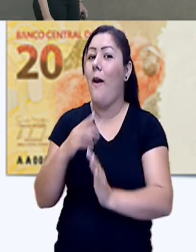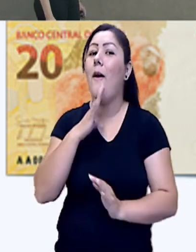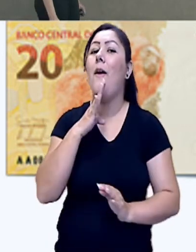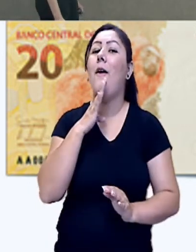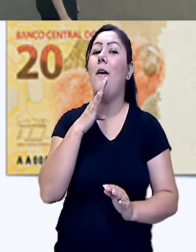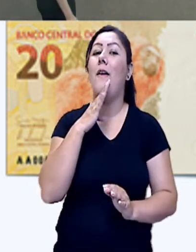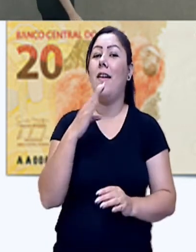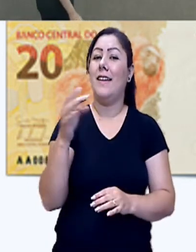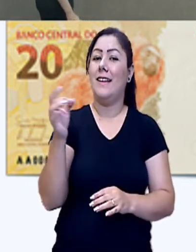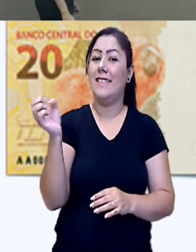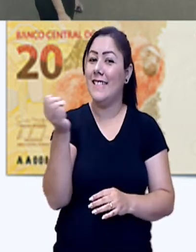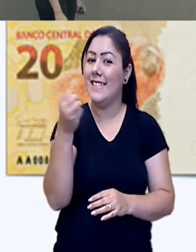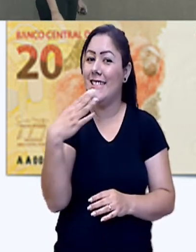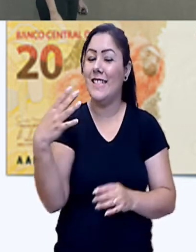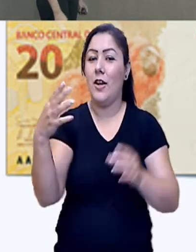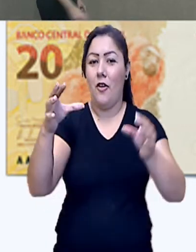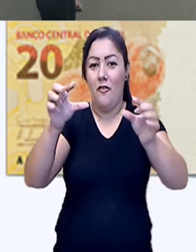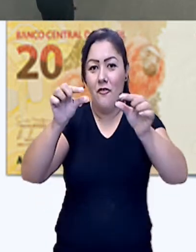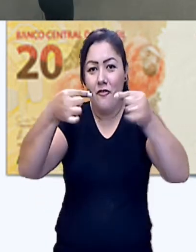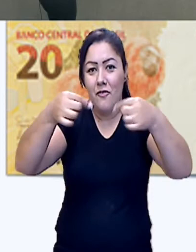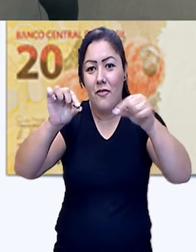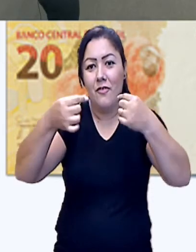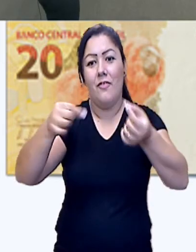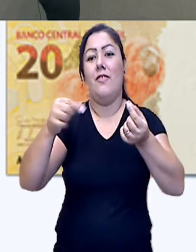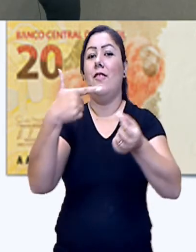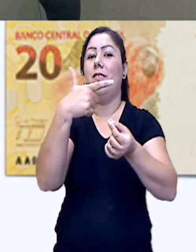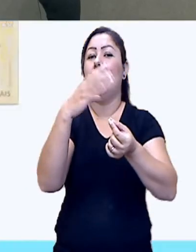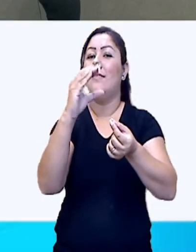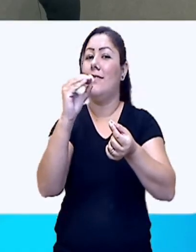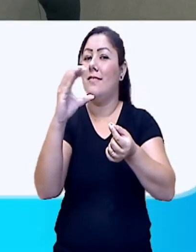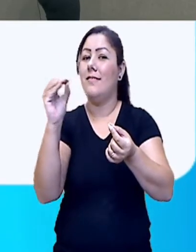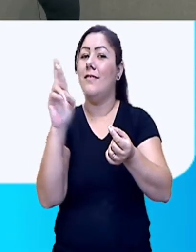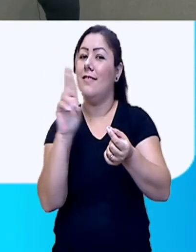estarem conhecendo a cédula nova de 200 reais, tá?